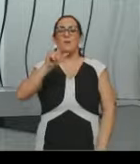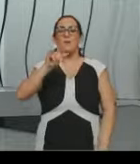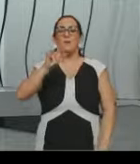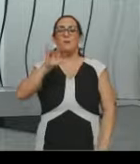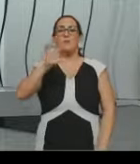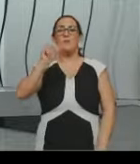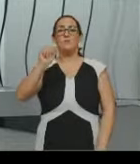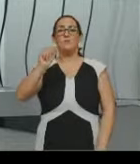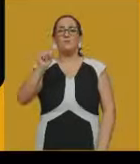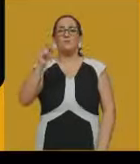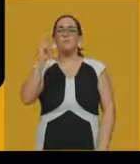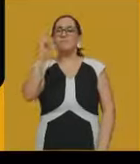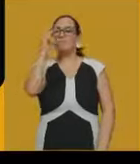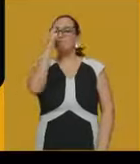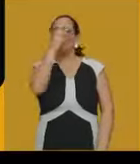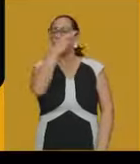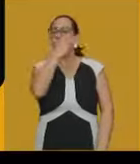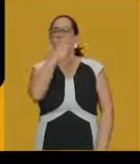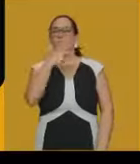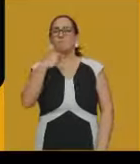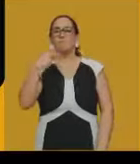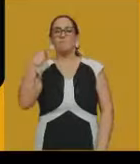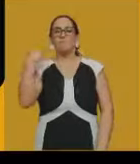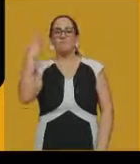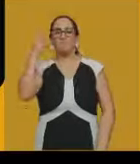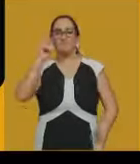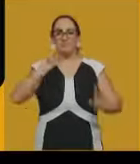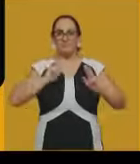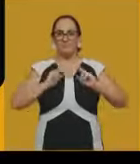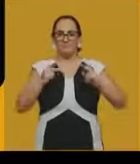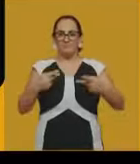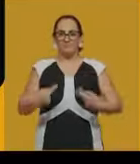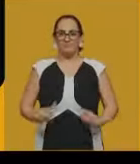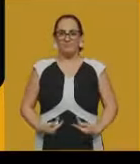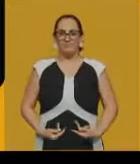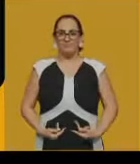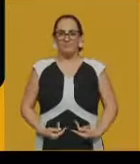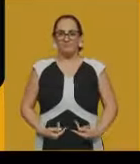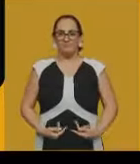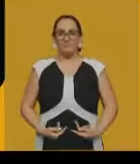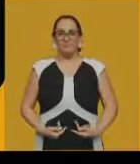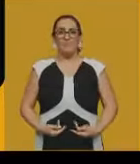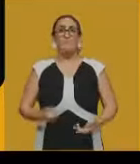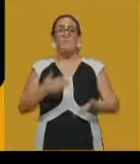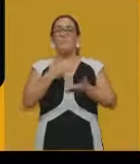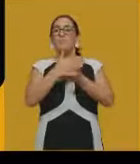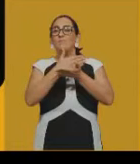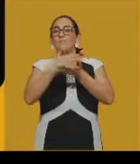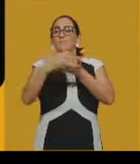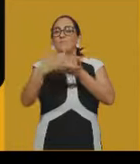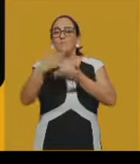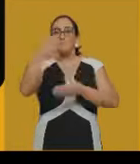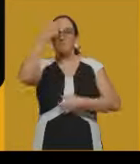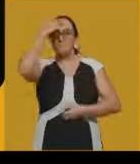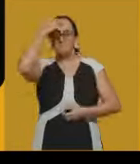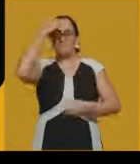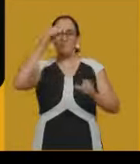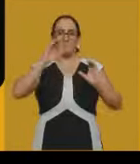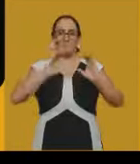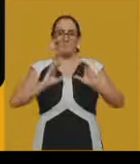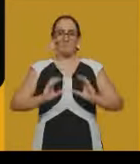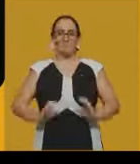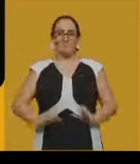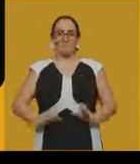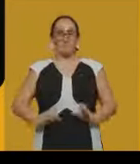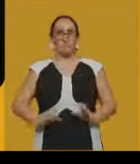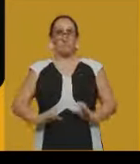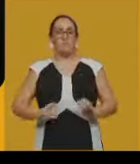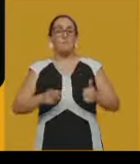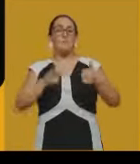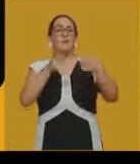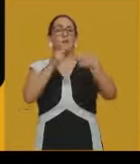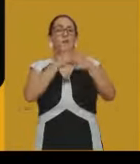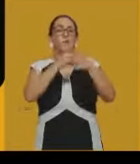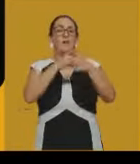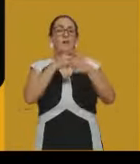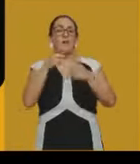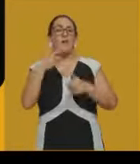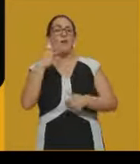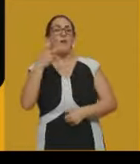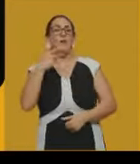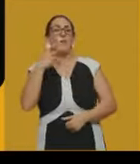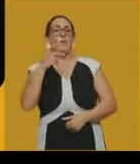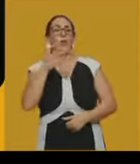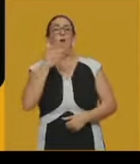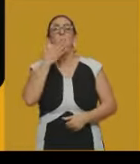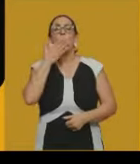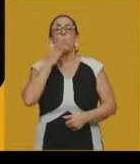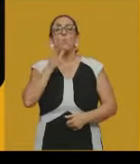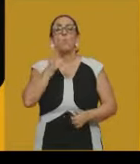Bom, para a gente falar inicialmente sobre cidadania, nós vamos tratar do conceito de cidadão ou da